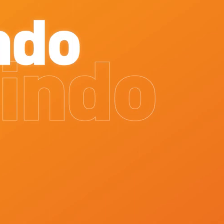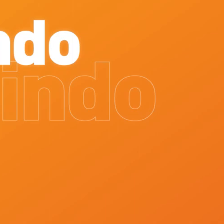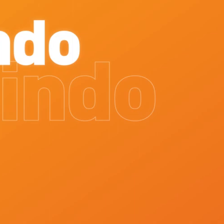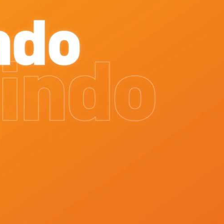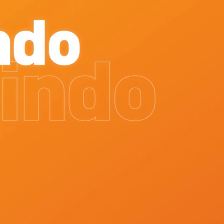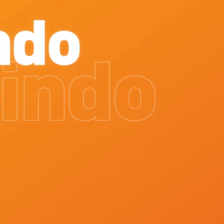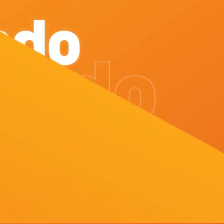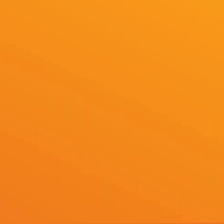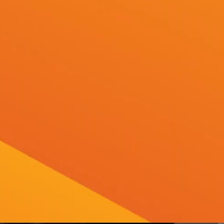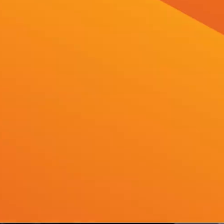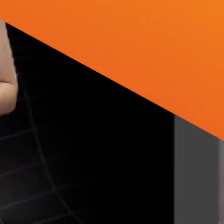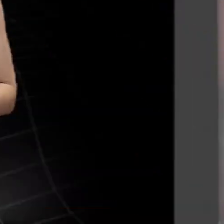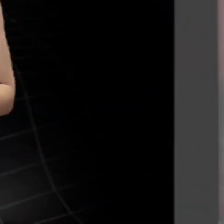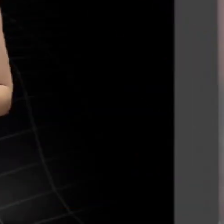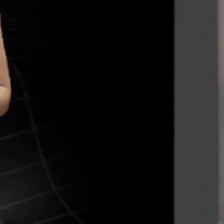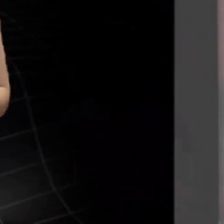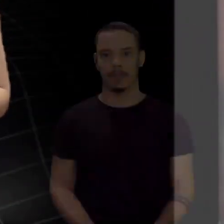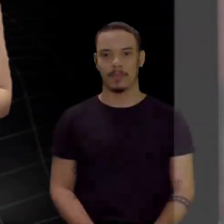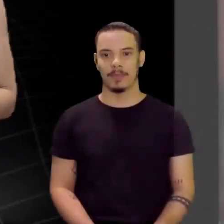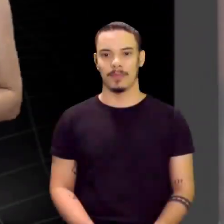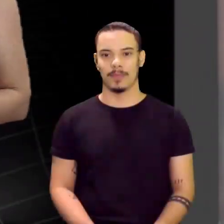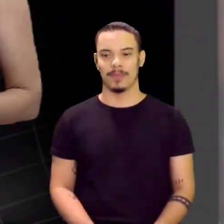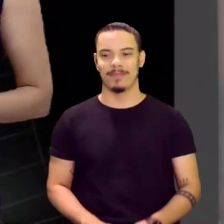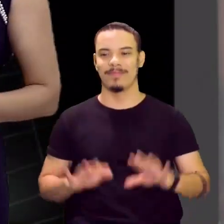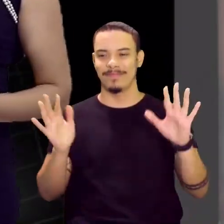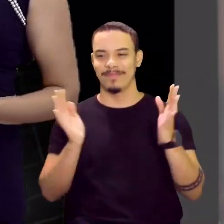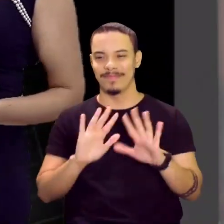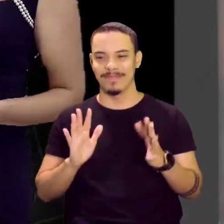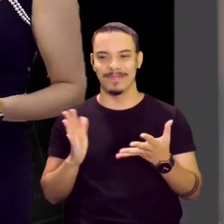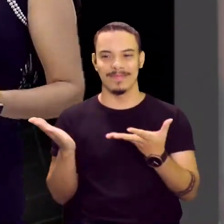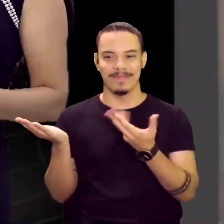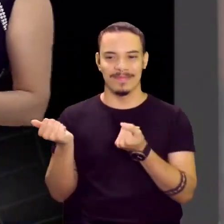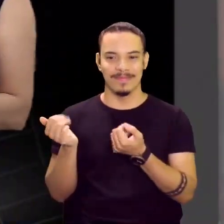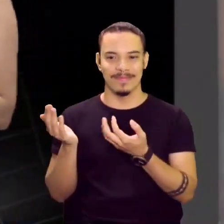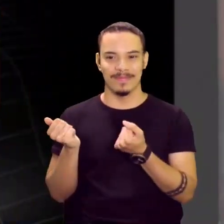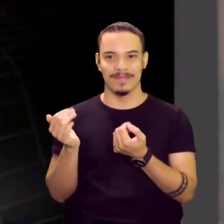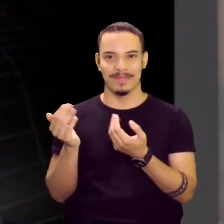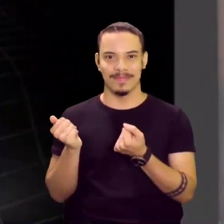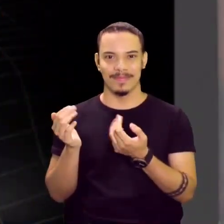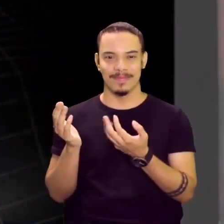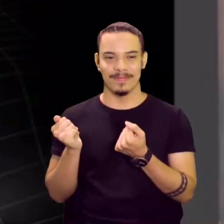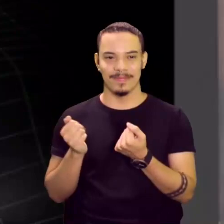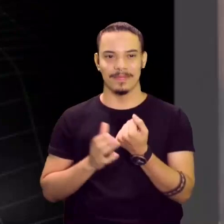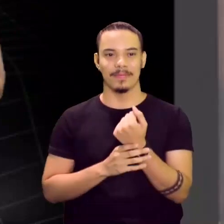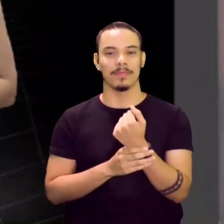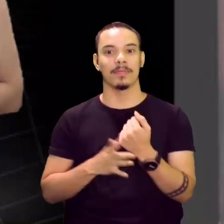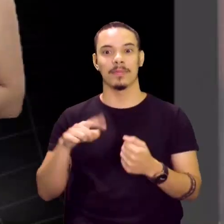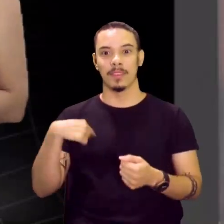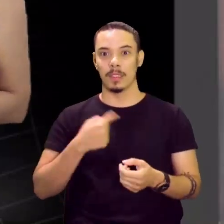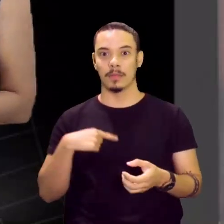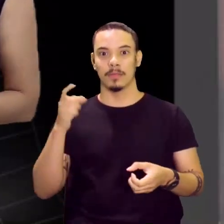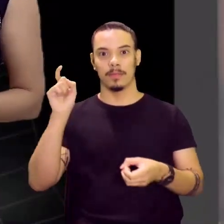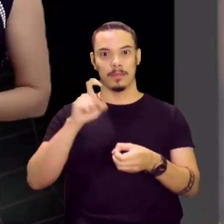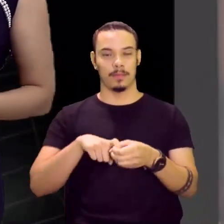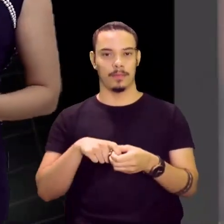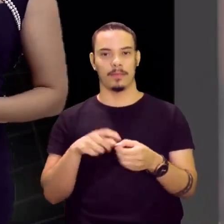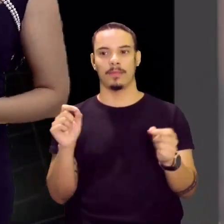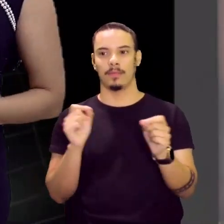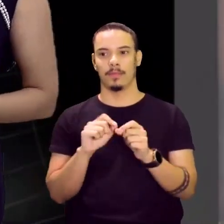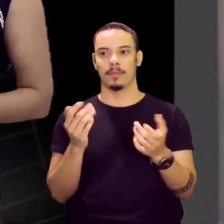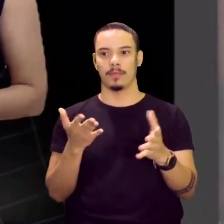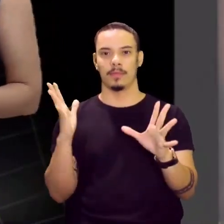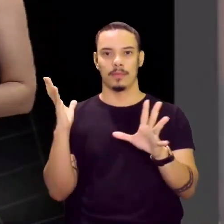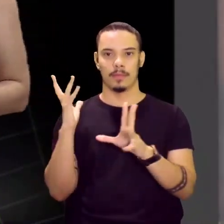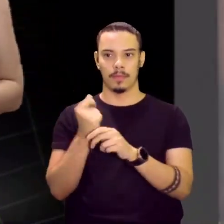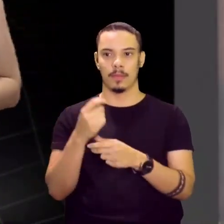E aí, jovem. pessoal? Olha, jovem! E aí, estamos de volta, né? Para fazer aquela